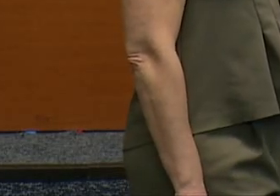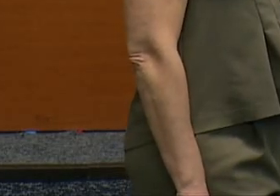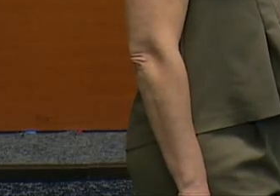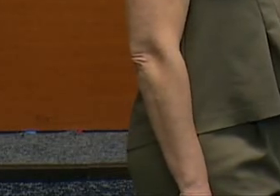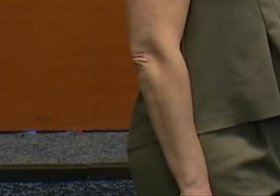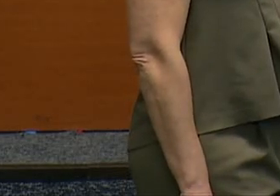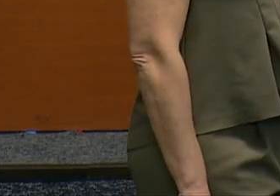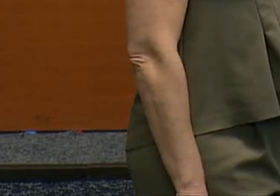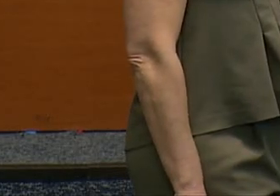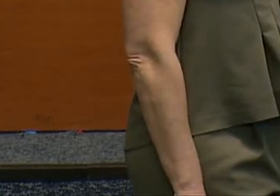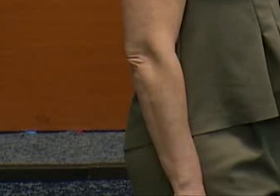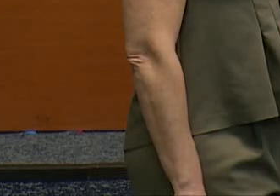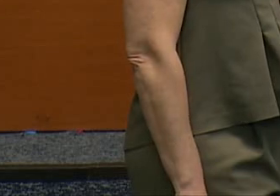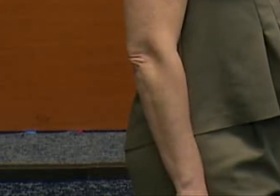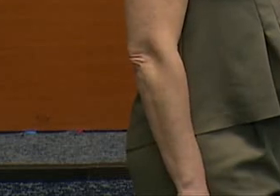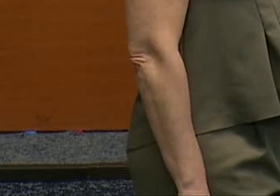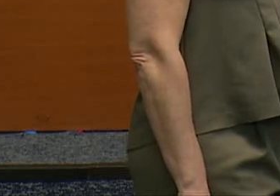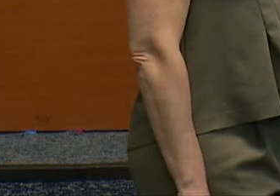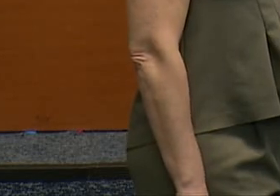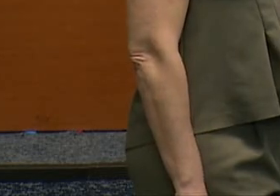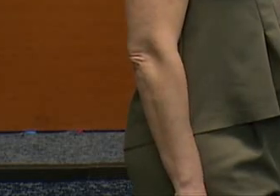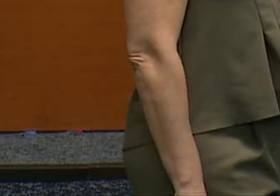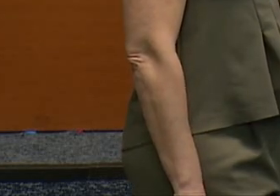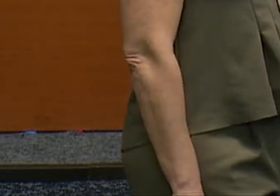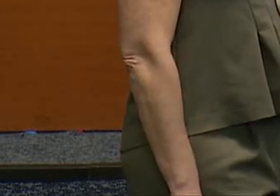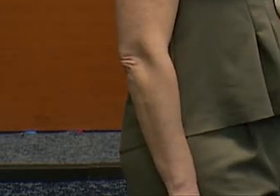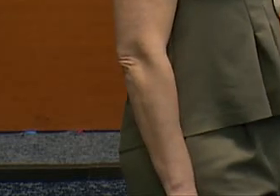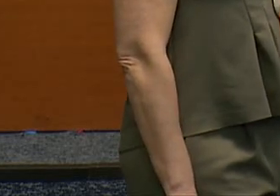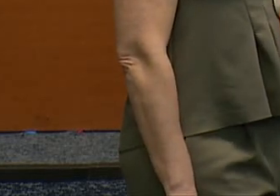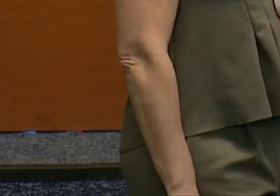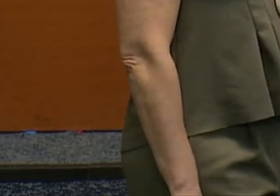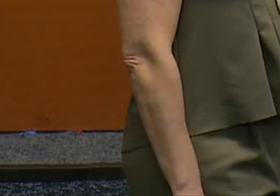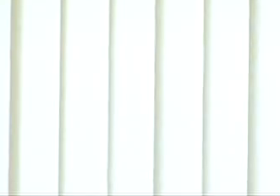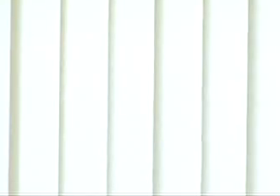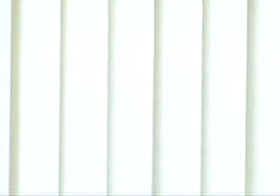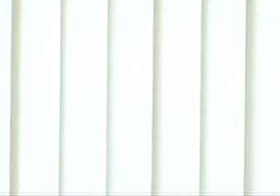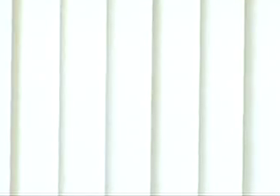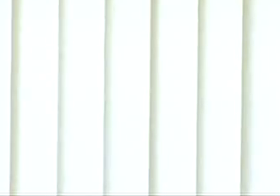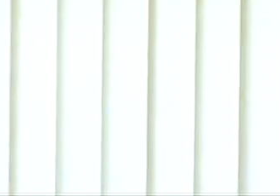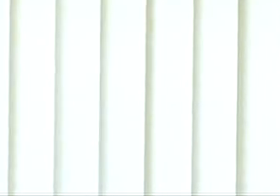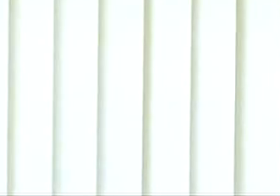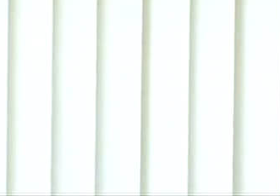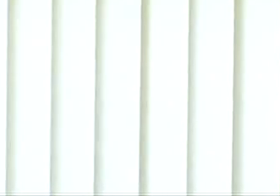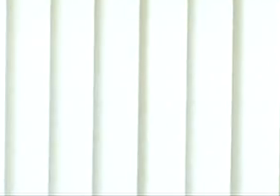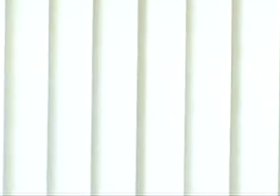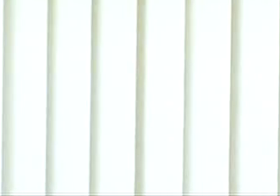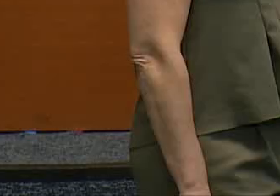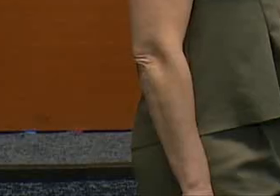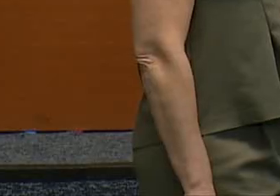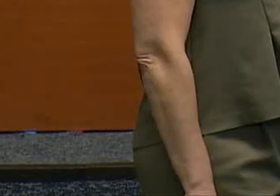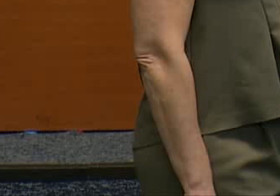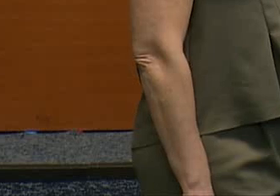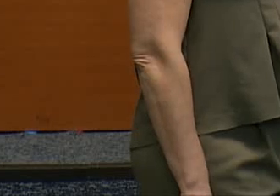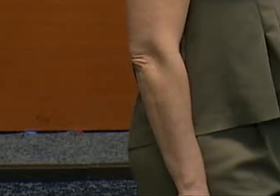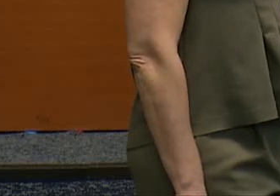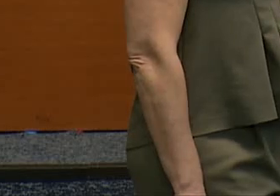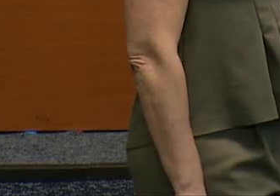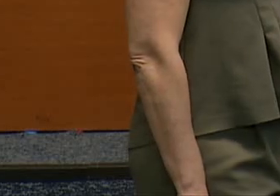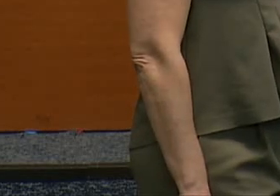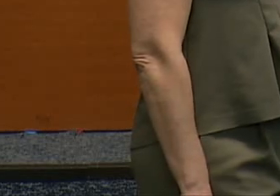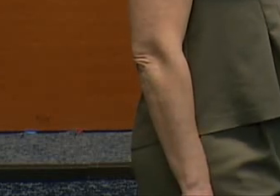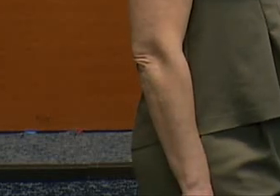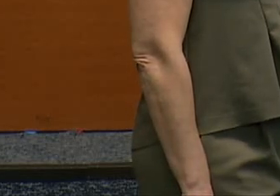digo, posso? Foi na porta do meu apartamento, entrei no carro dele, ele foi dirigindo, ficamos hospedados lá, trabalhamos sábado e